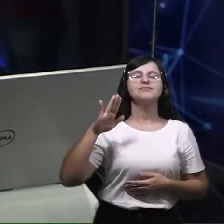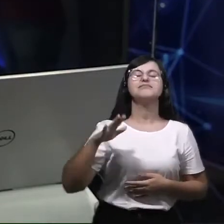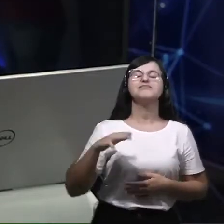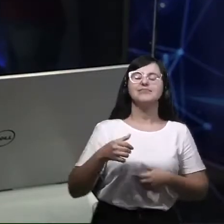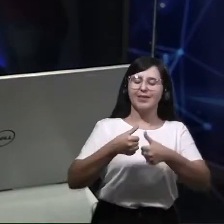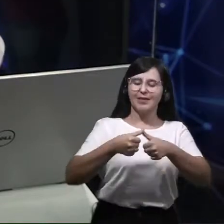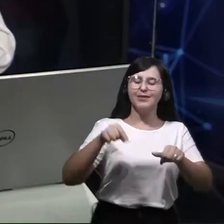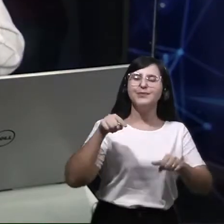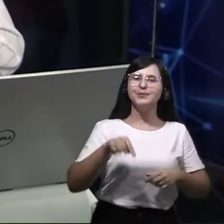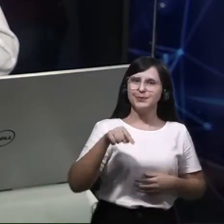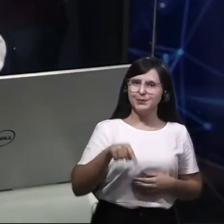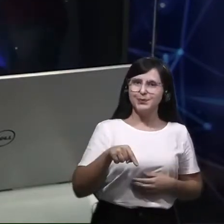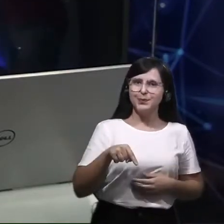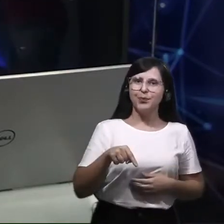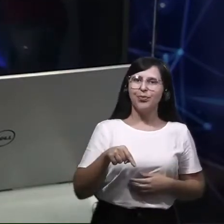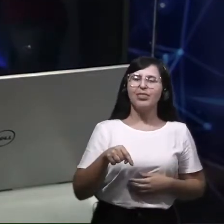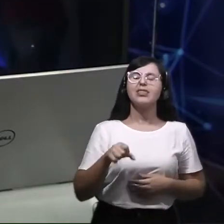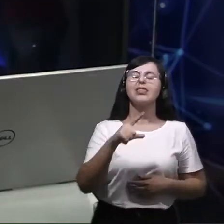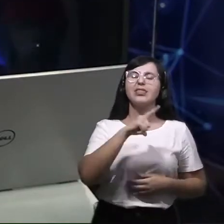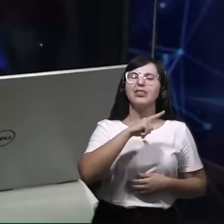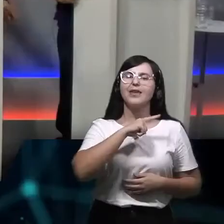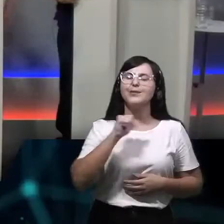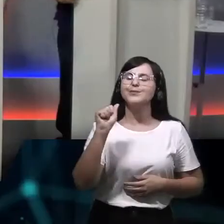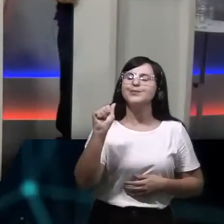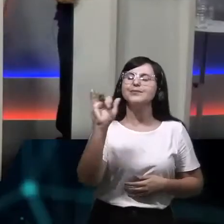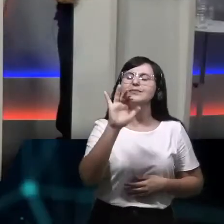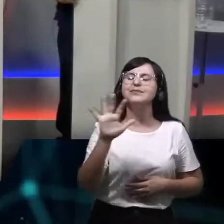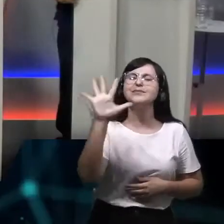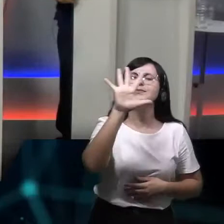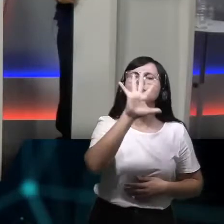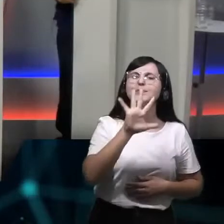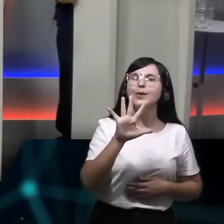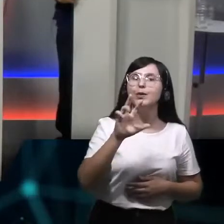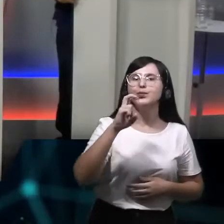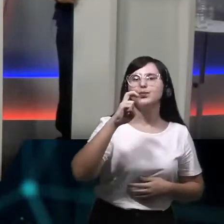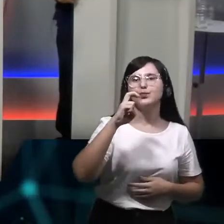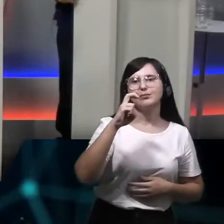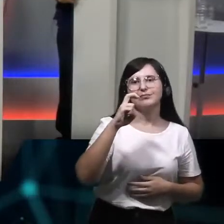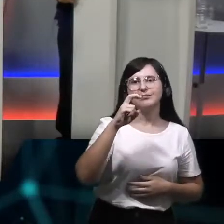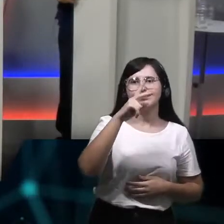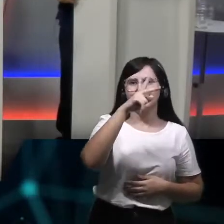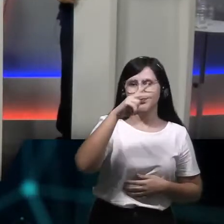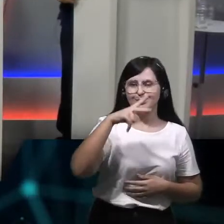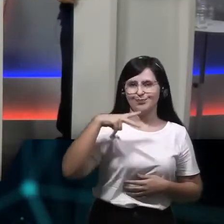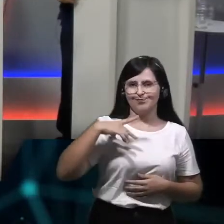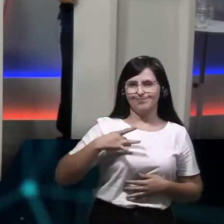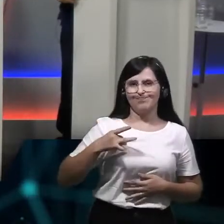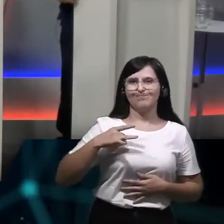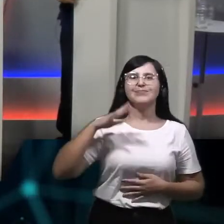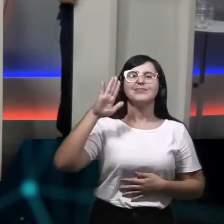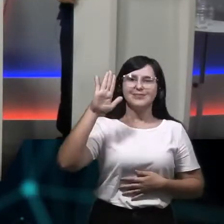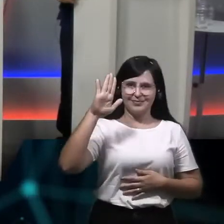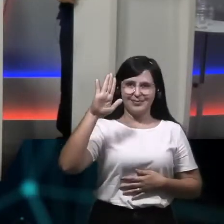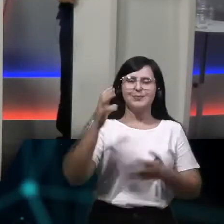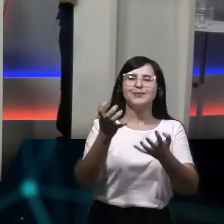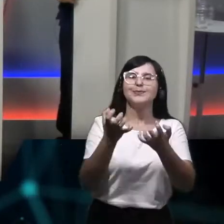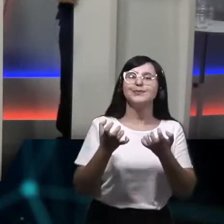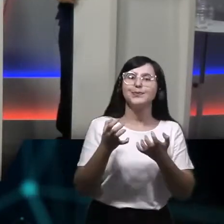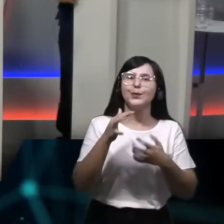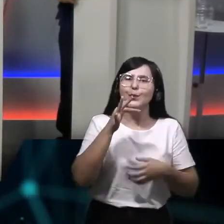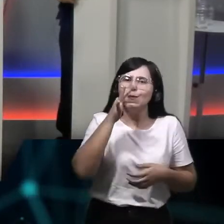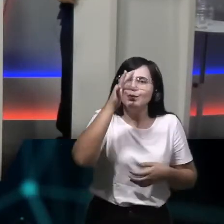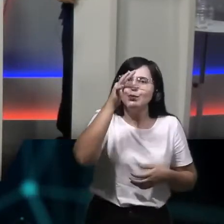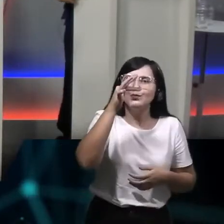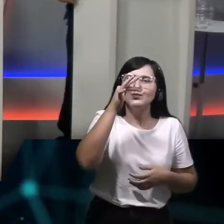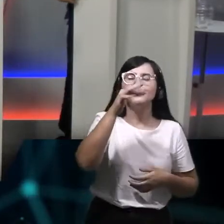Estão aqui. Mostra aqui, por favor, a imagem dos candidatos, né? Já temos as imagens deles. Estão aqui os 5 candidatos a prefeito de Brejo da Madre de Deus. E esse